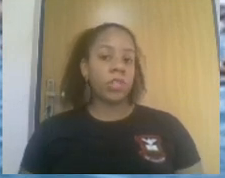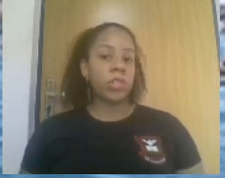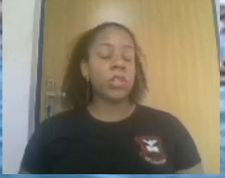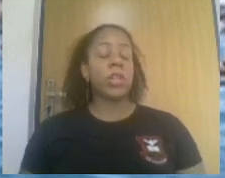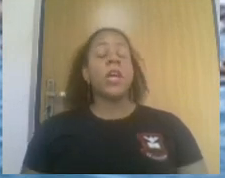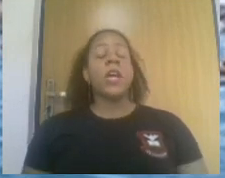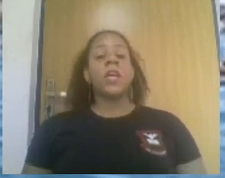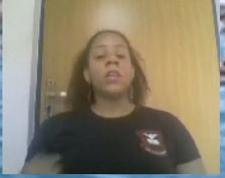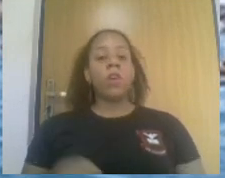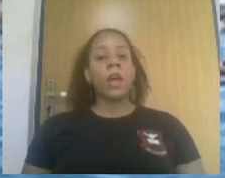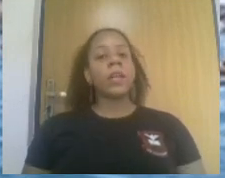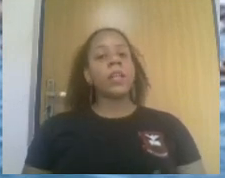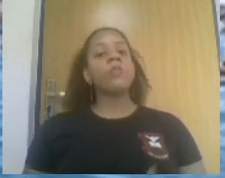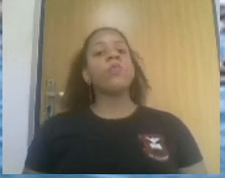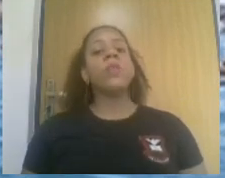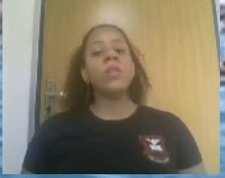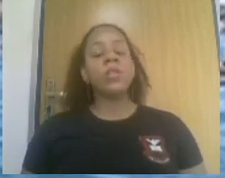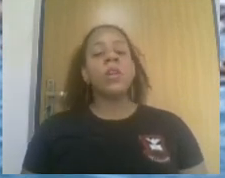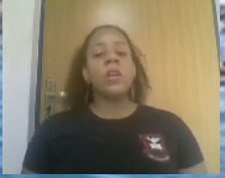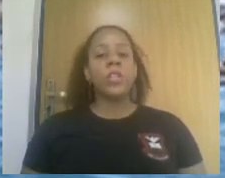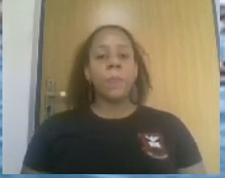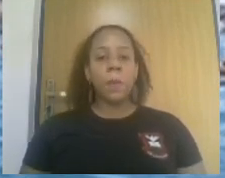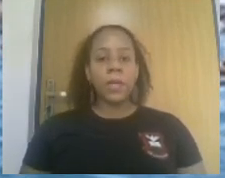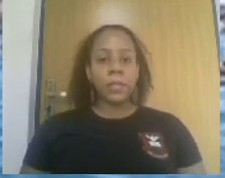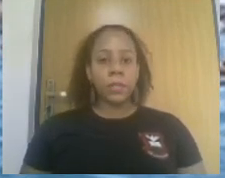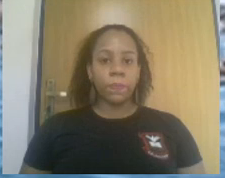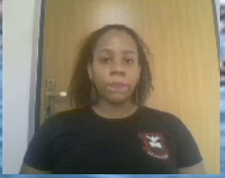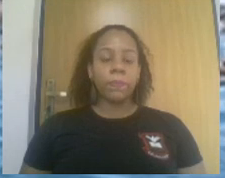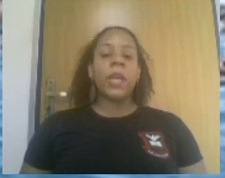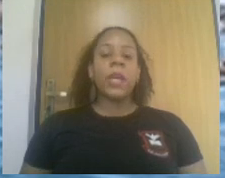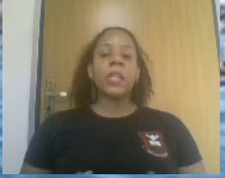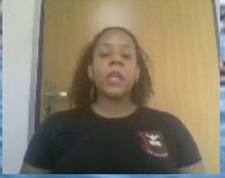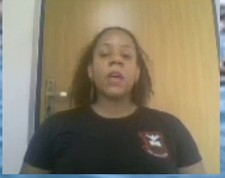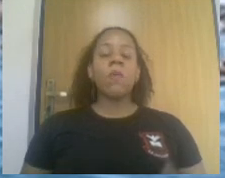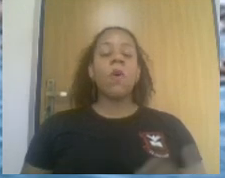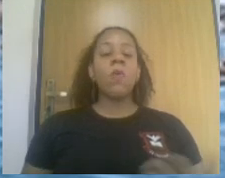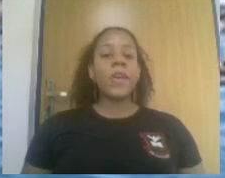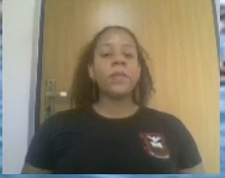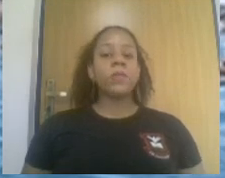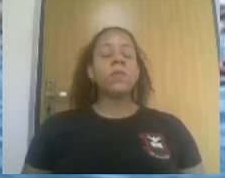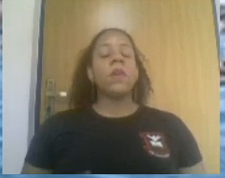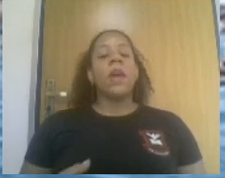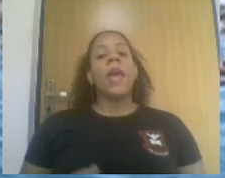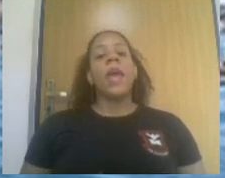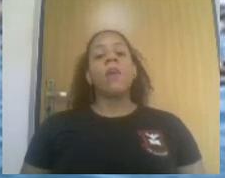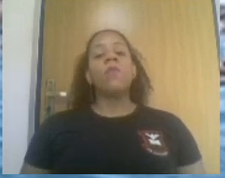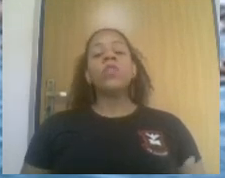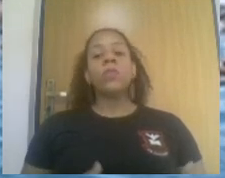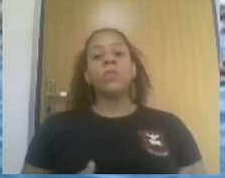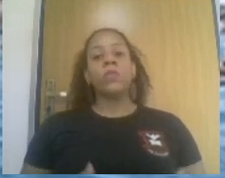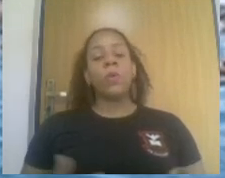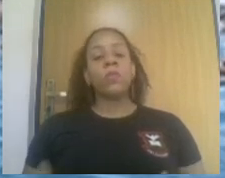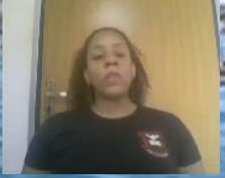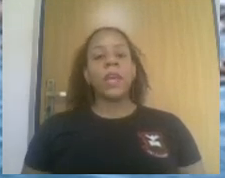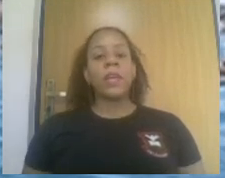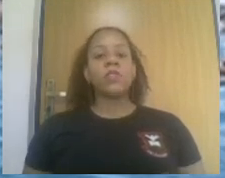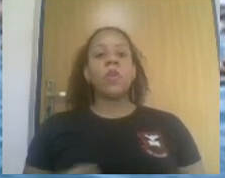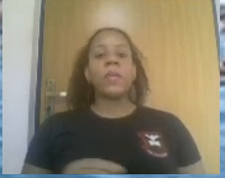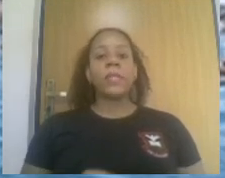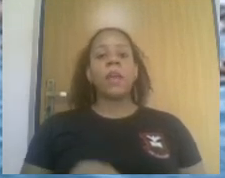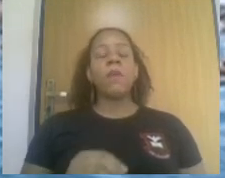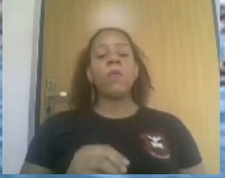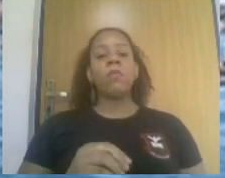os indígenas em troca das mudas de pau-brasil. Então, com isso, os